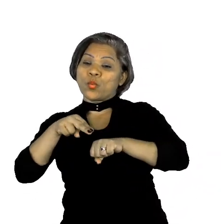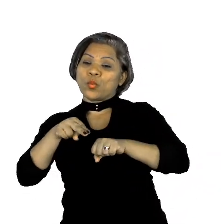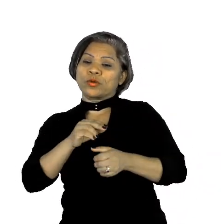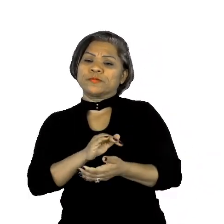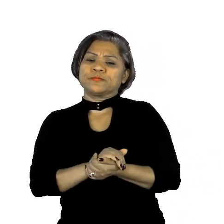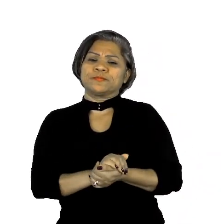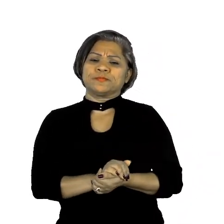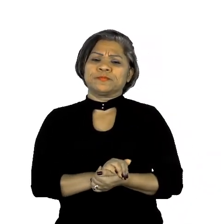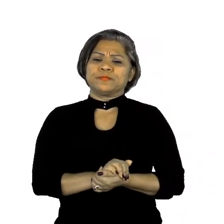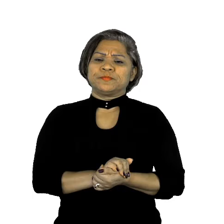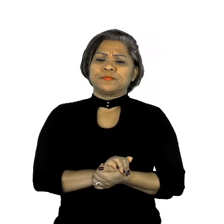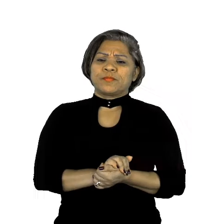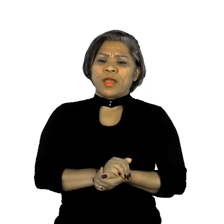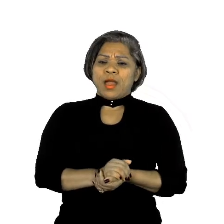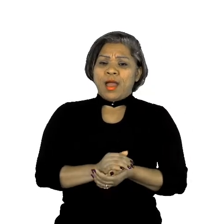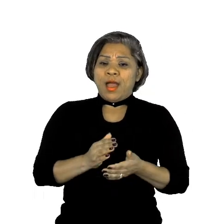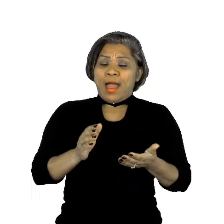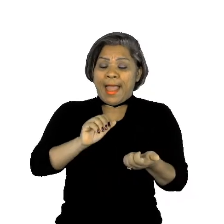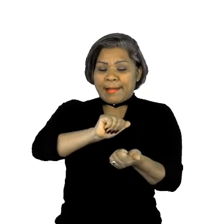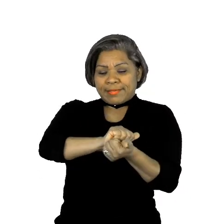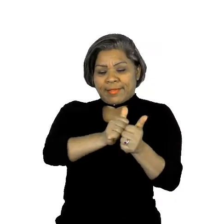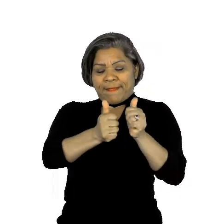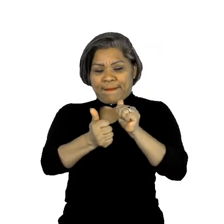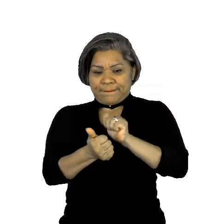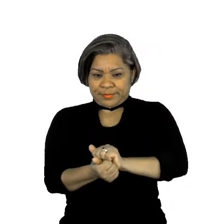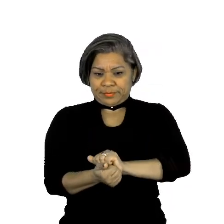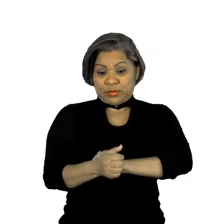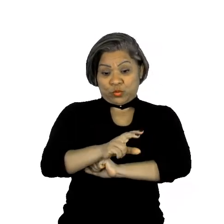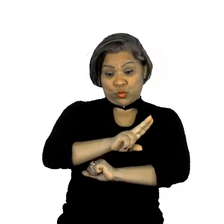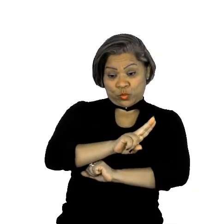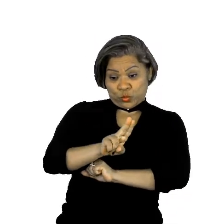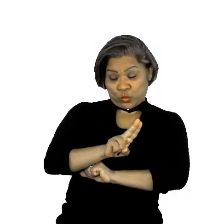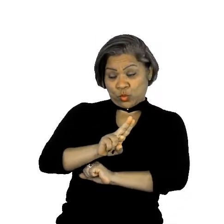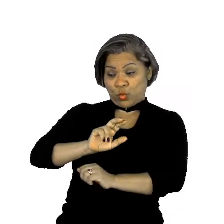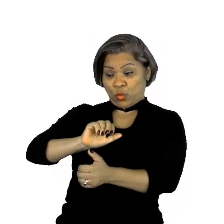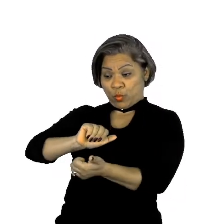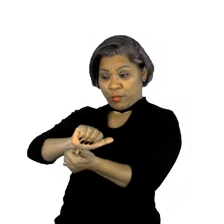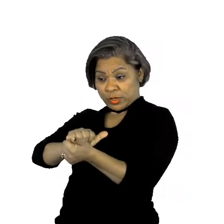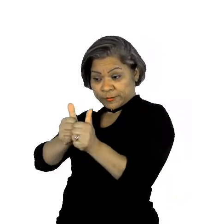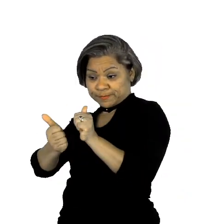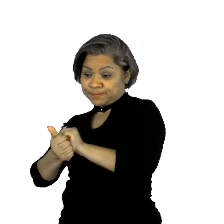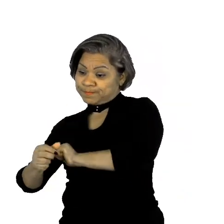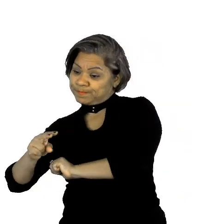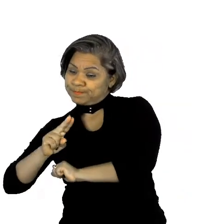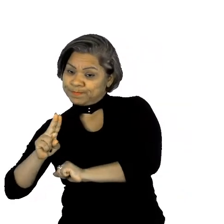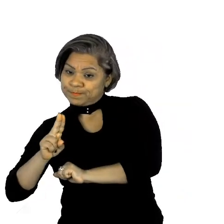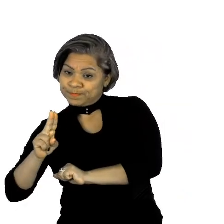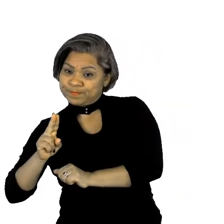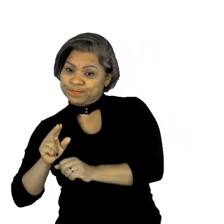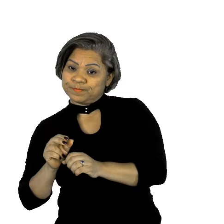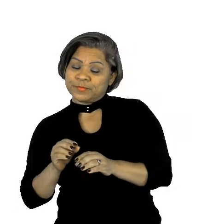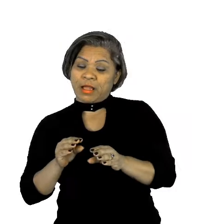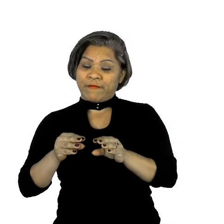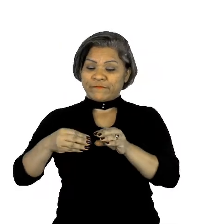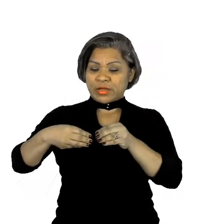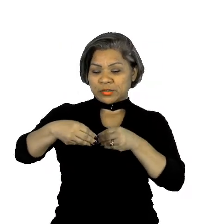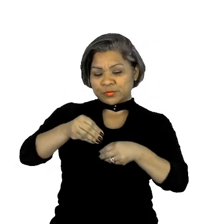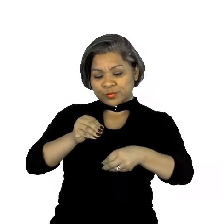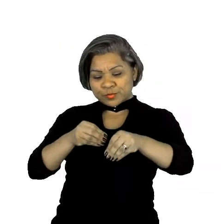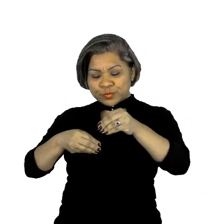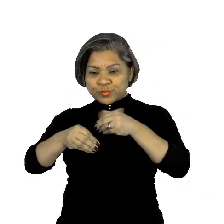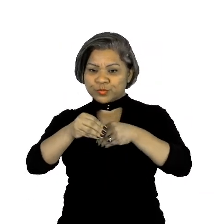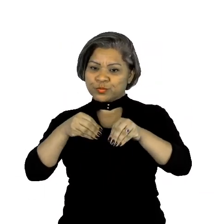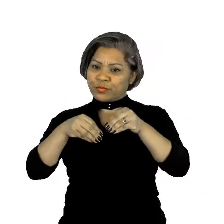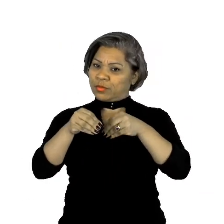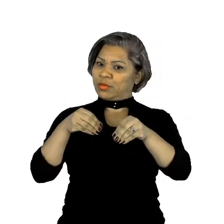de uns nomes aos outros, harmonizando-se nas suas flexões com as palavras